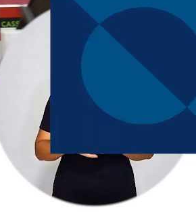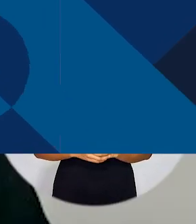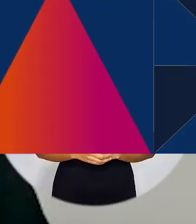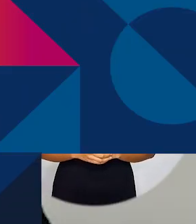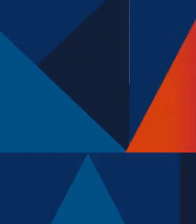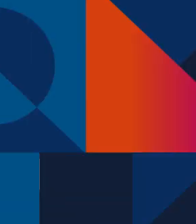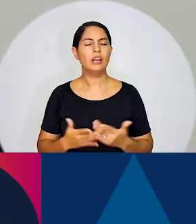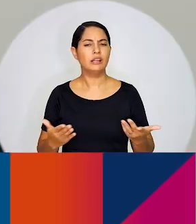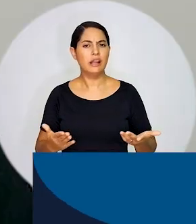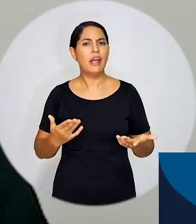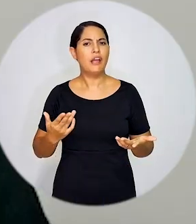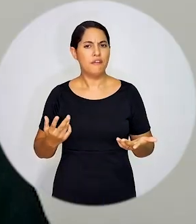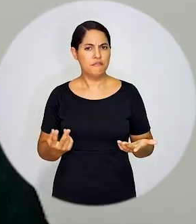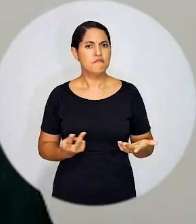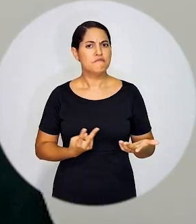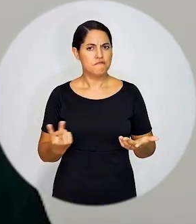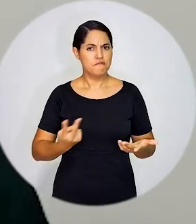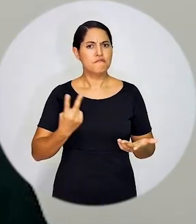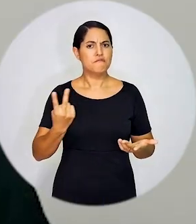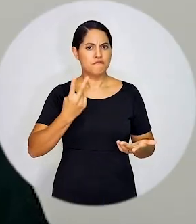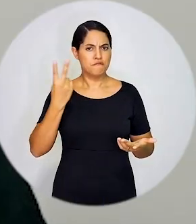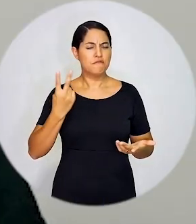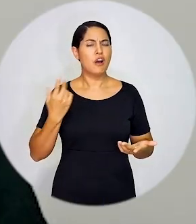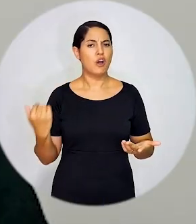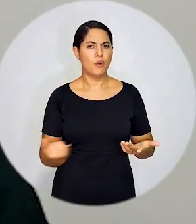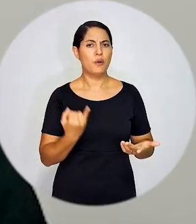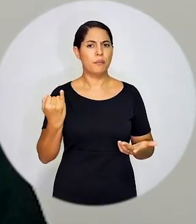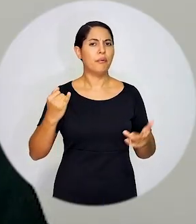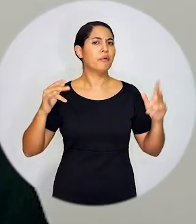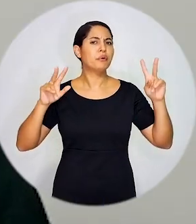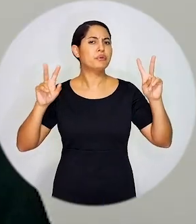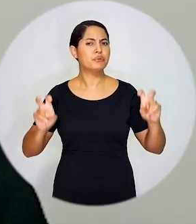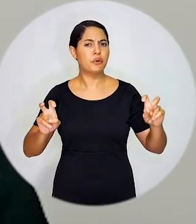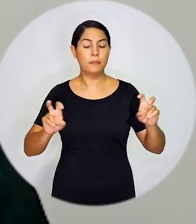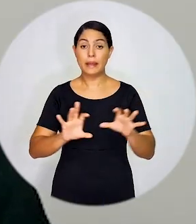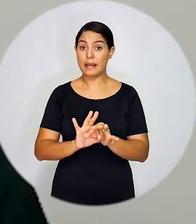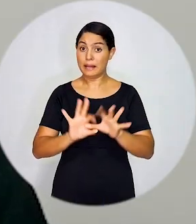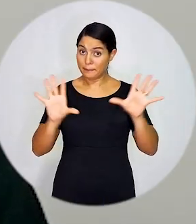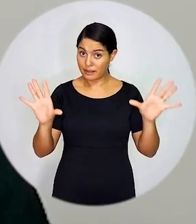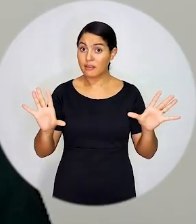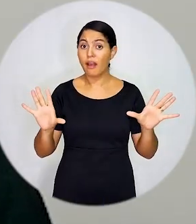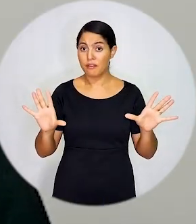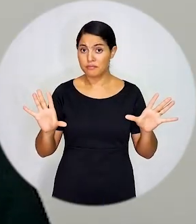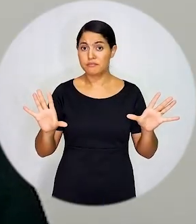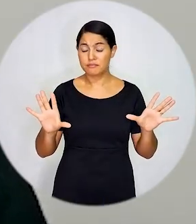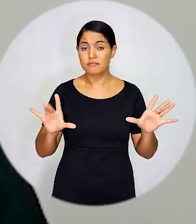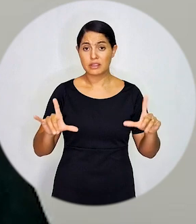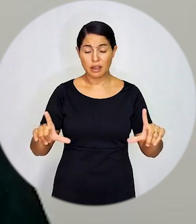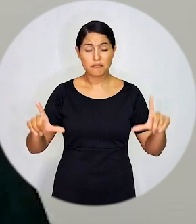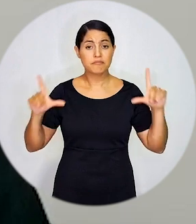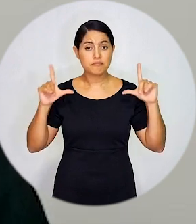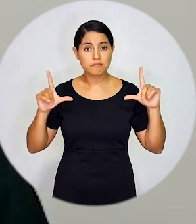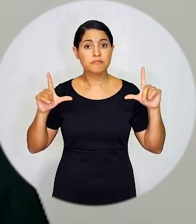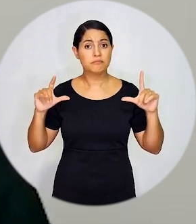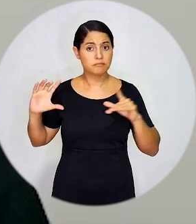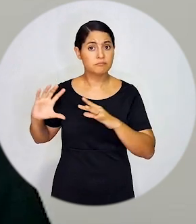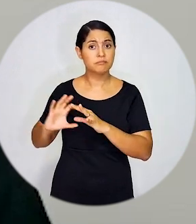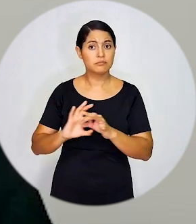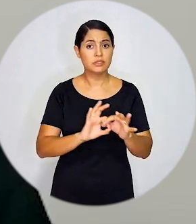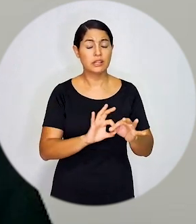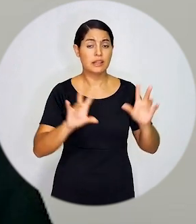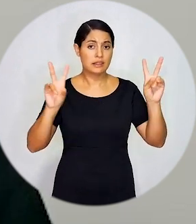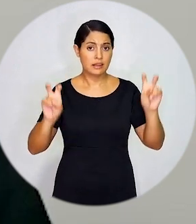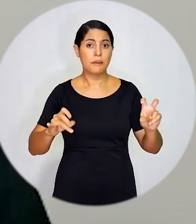E quando nós estamos tratando aqui de um valor tão importante como é o valor da liberdade, isso se